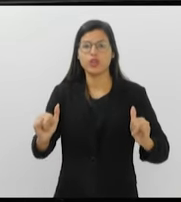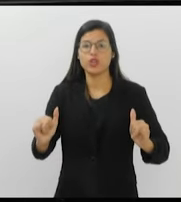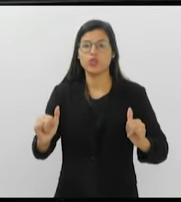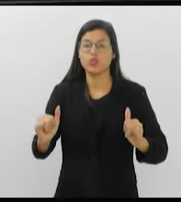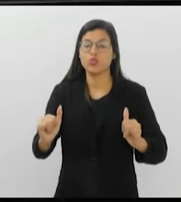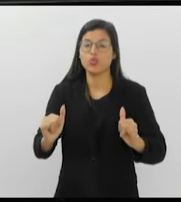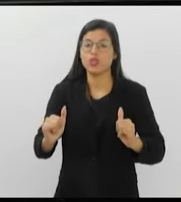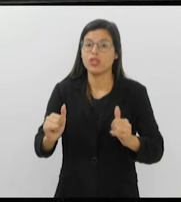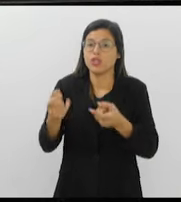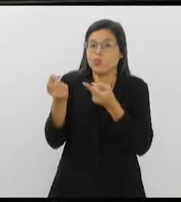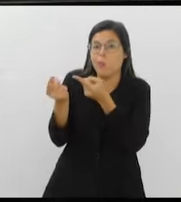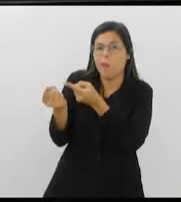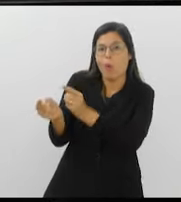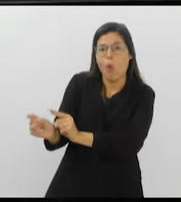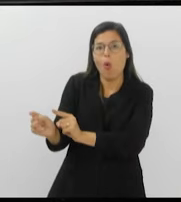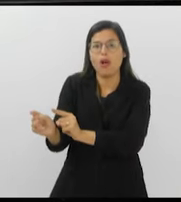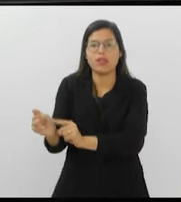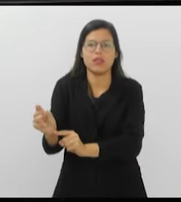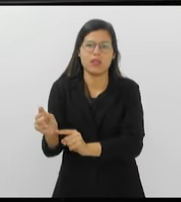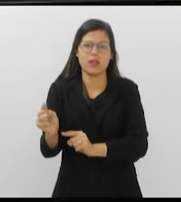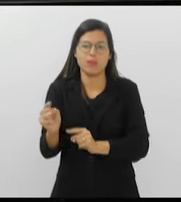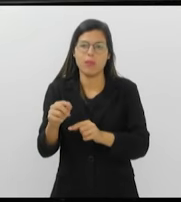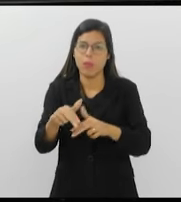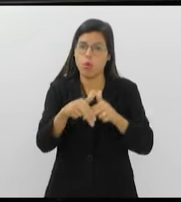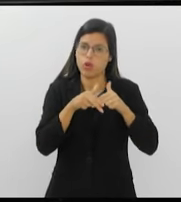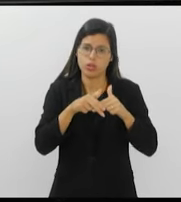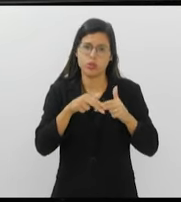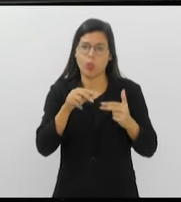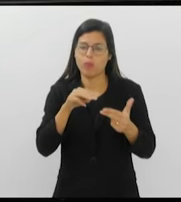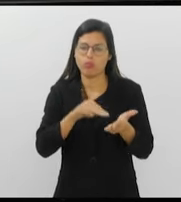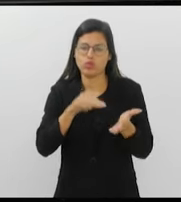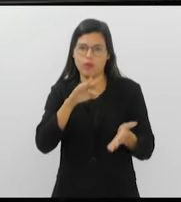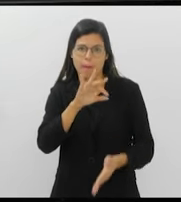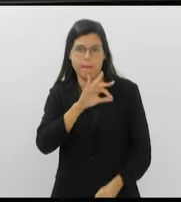revanche pela morte do policial. Ou seja,